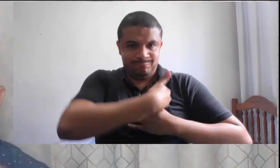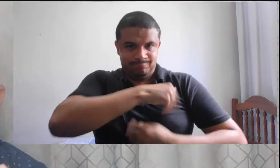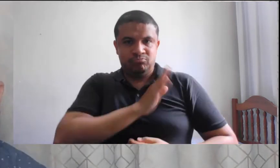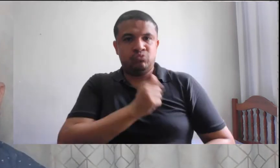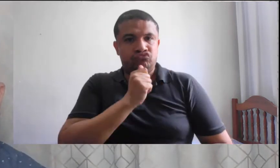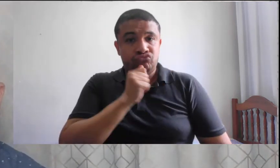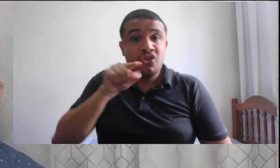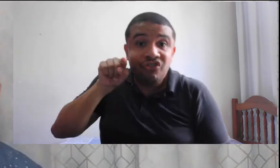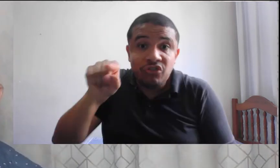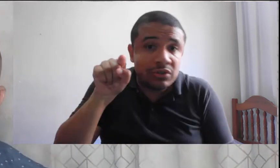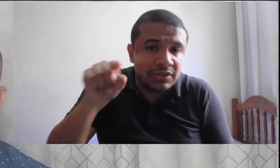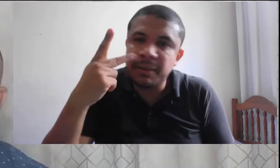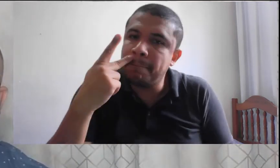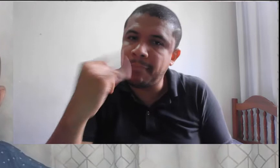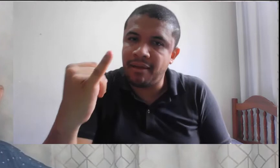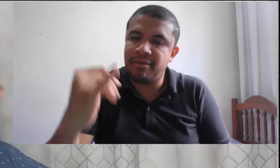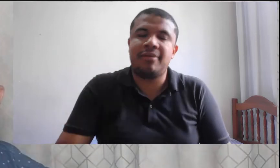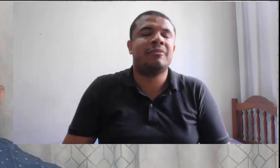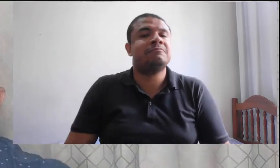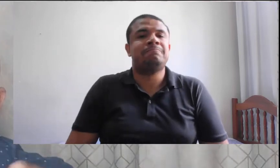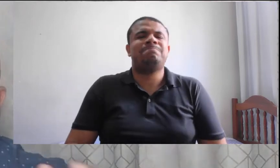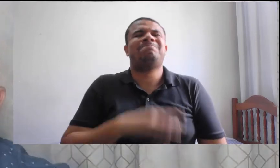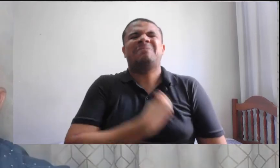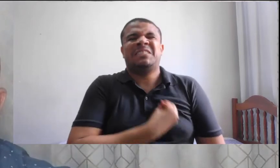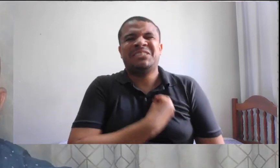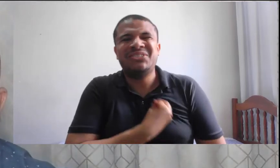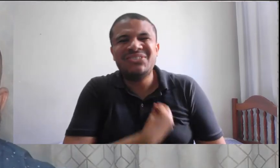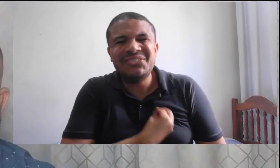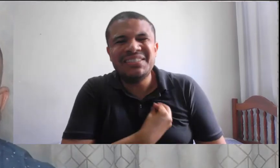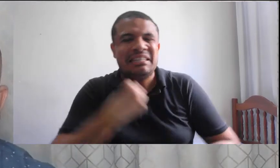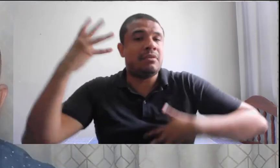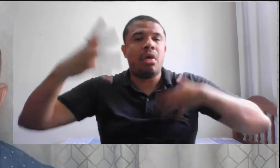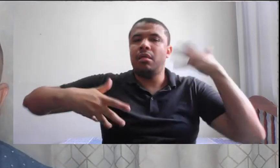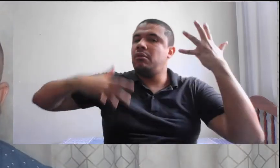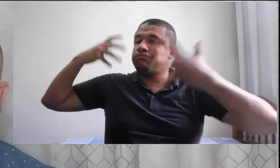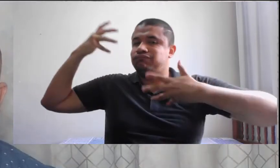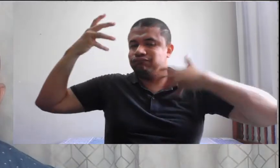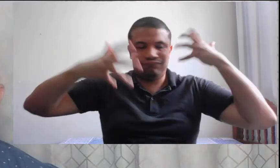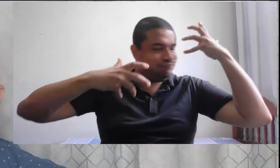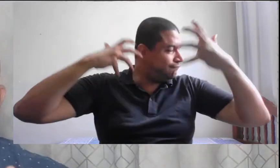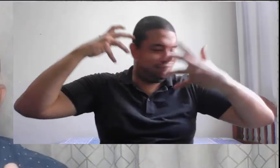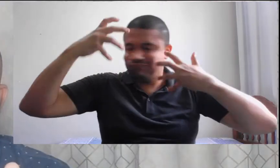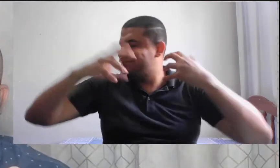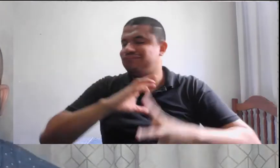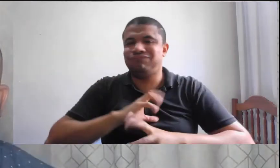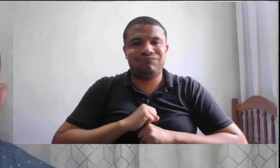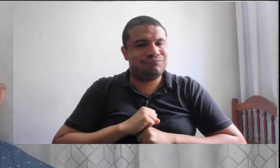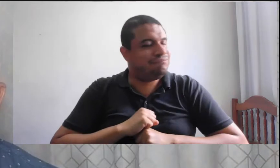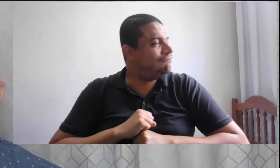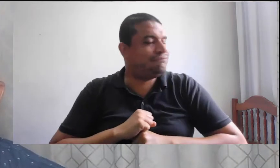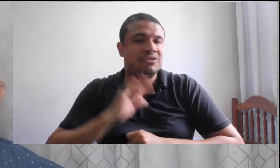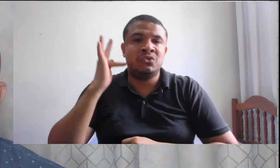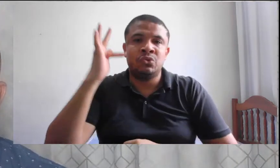Para você, pai, que vive desesperado por essa vida fora, sem saber o que